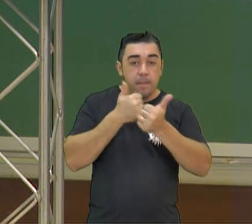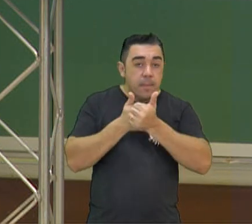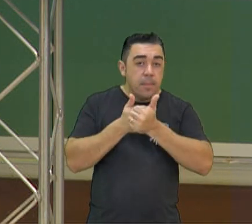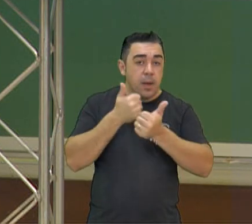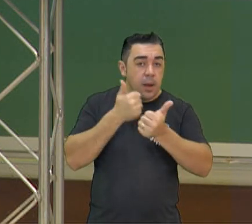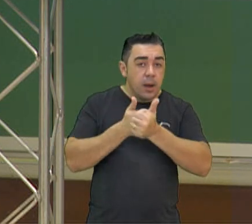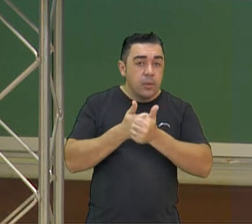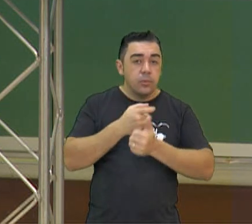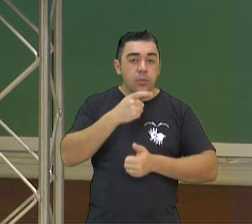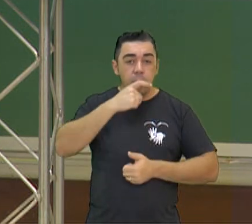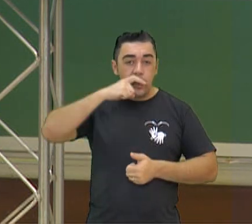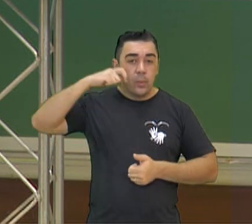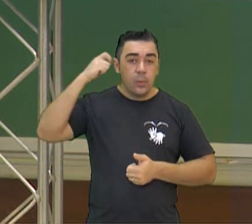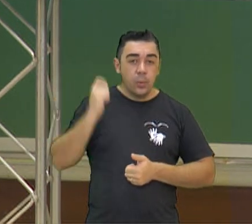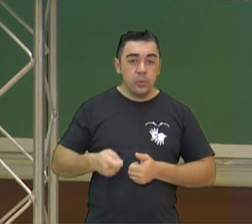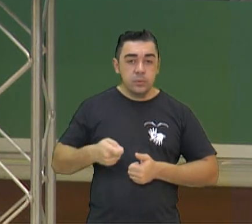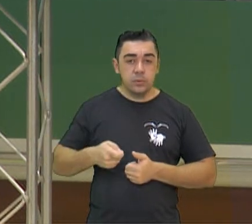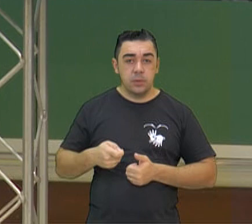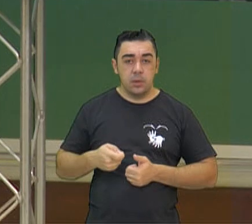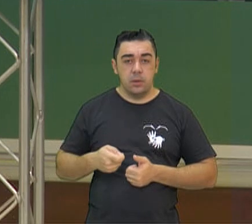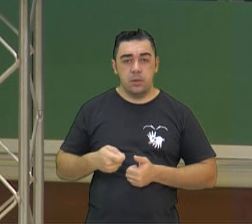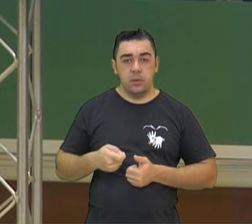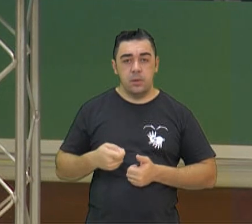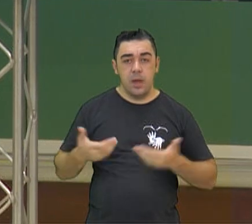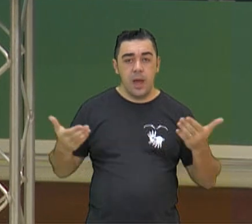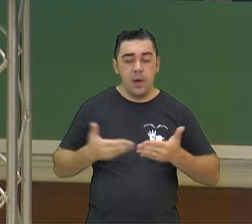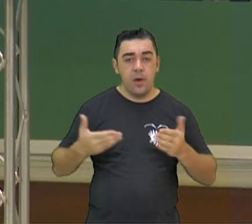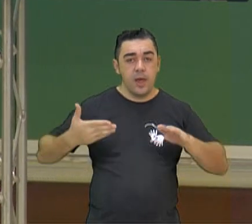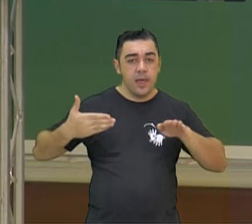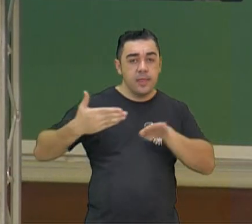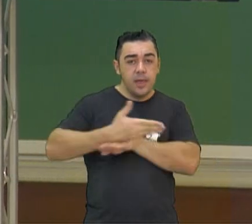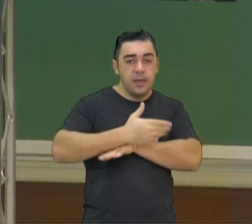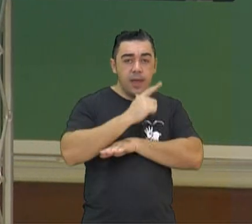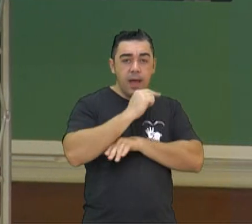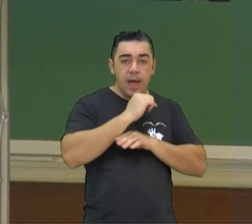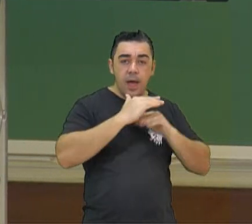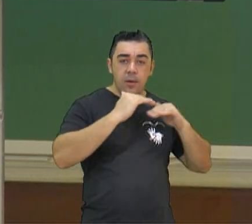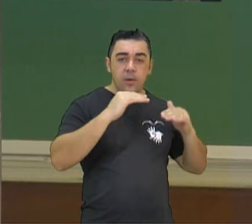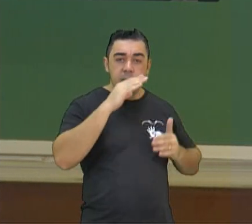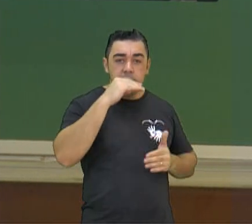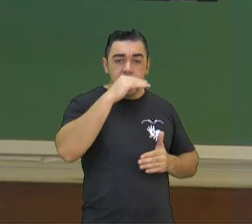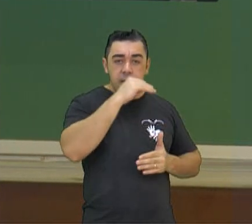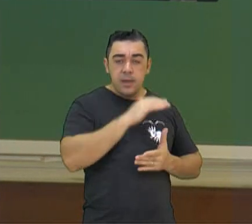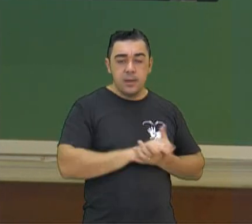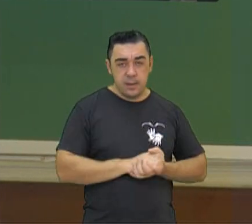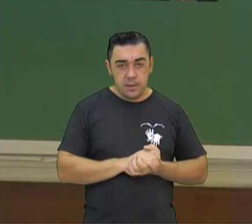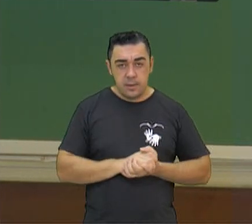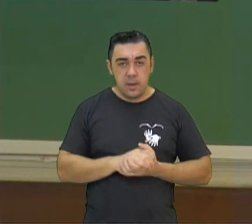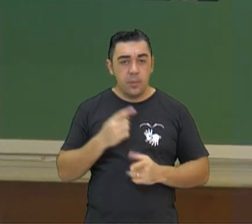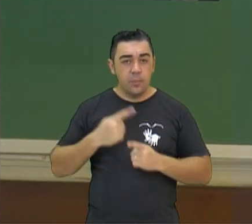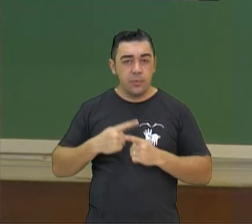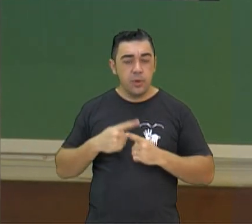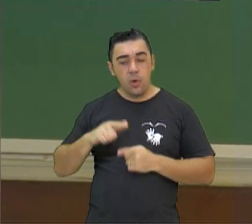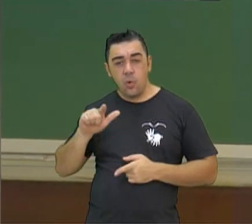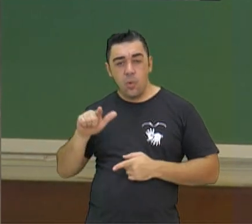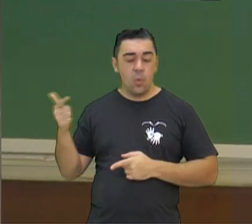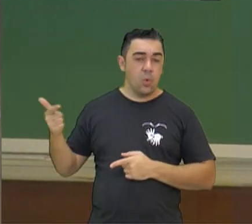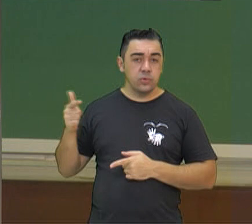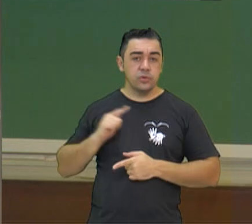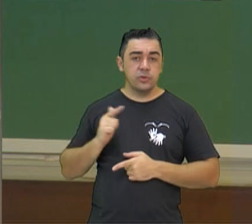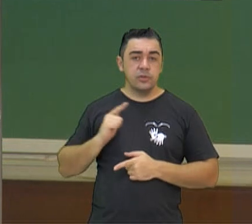Rússia agora, a única saída que ela tem pelas águas mornas, porque nas outras partes do planeta aqui vai